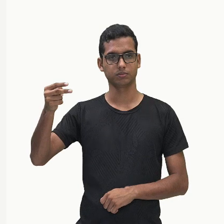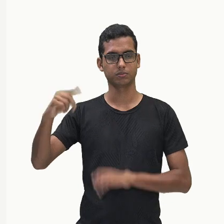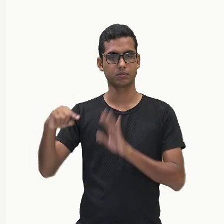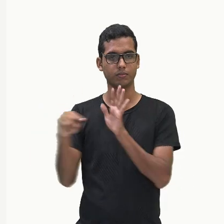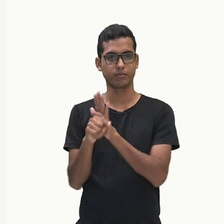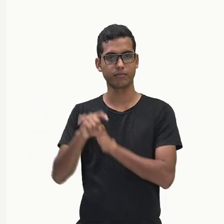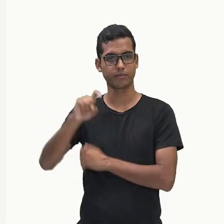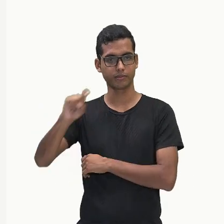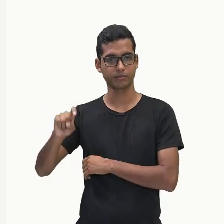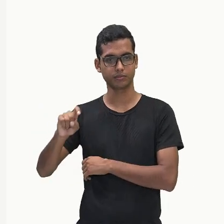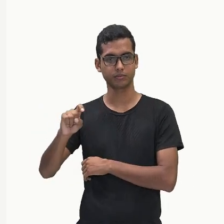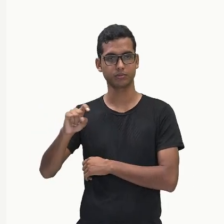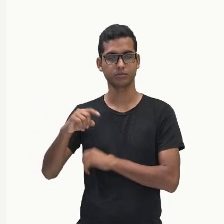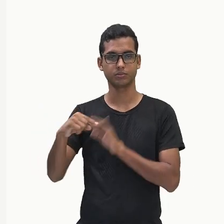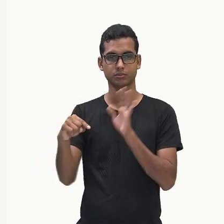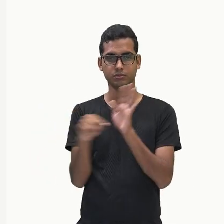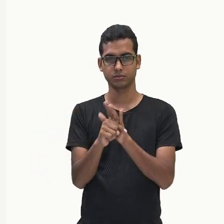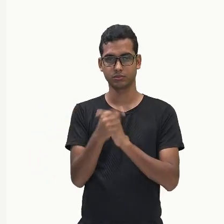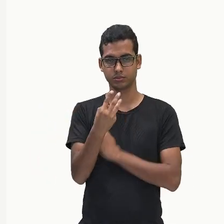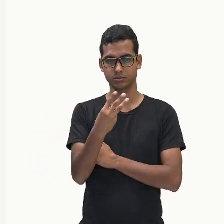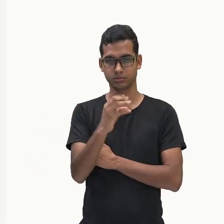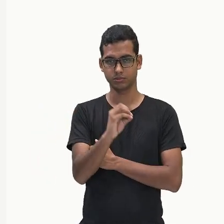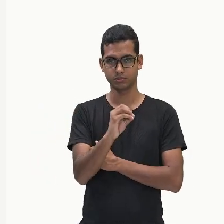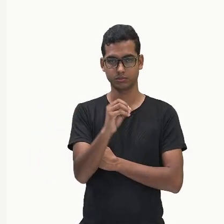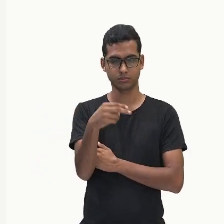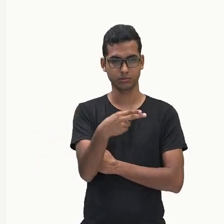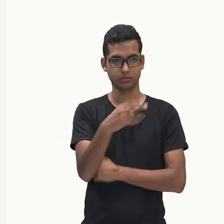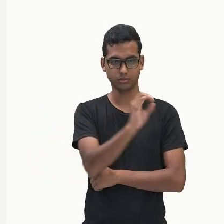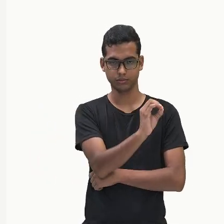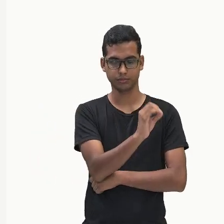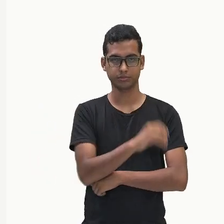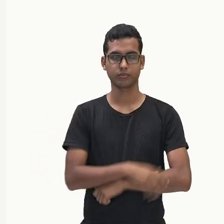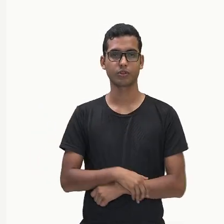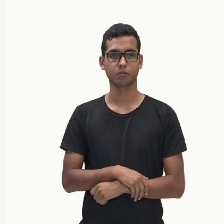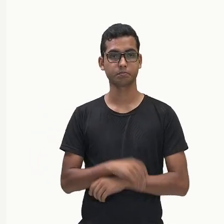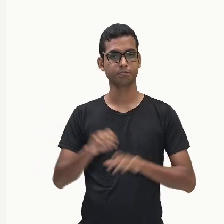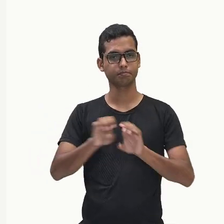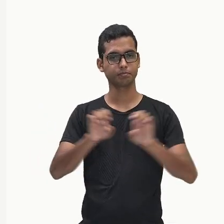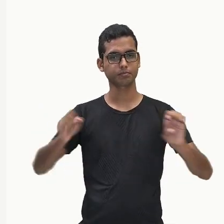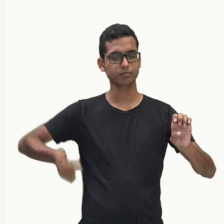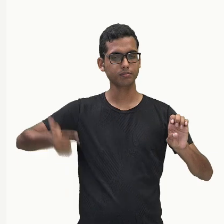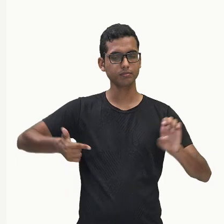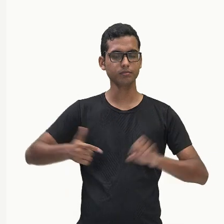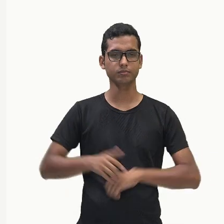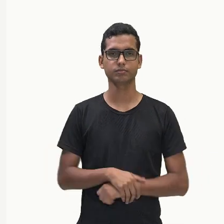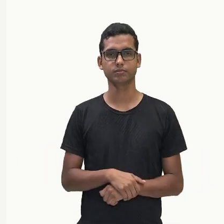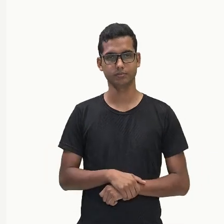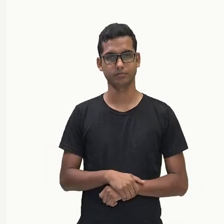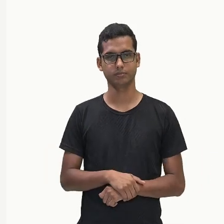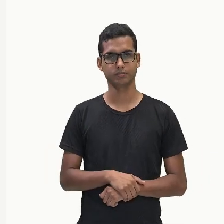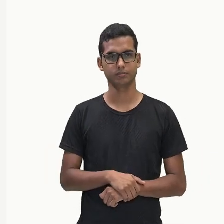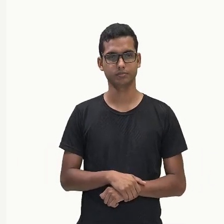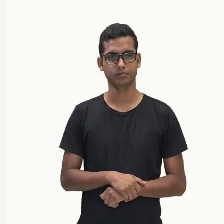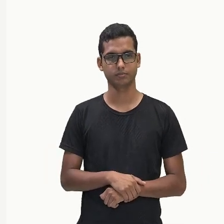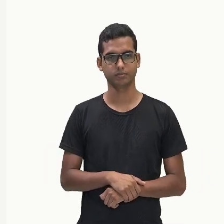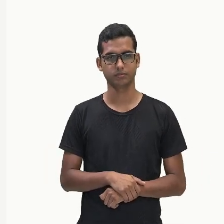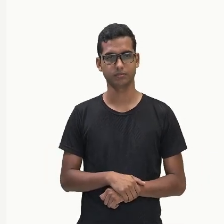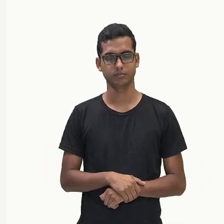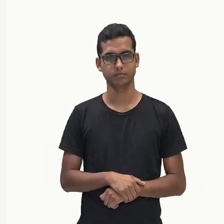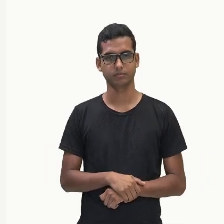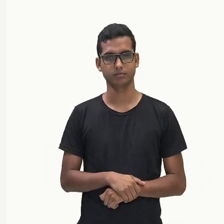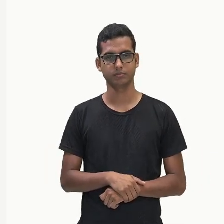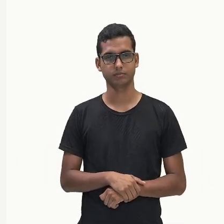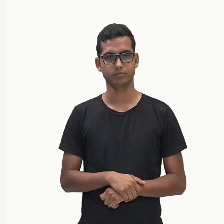menos x menos 30 é igual a 0. É uma equação do segundo grau, né? A gente já viu